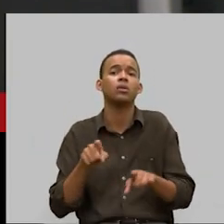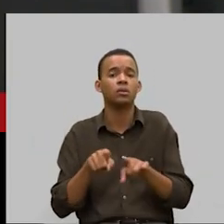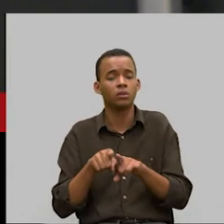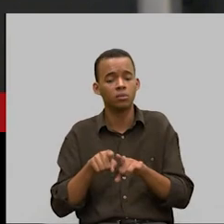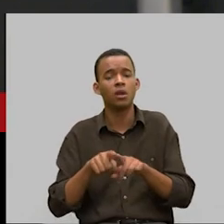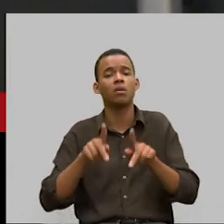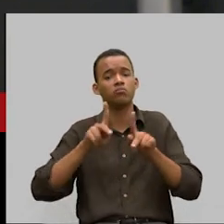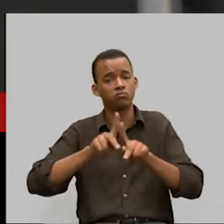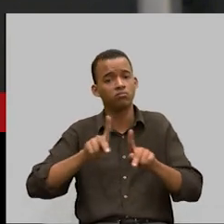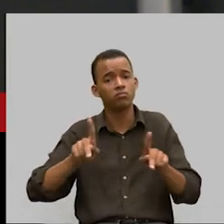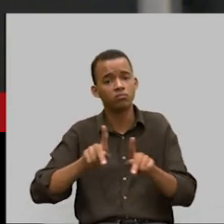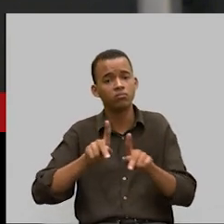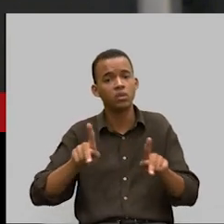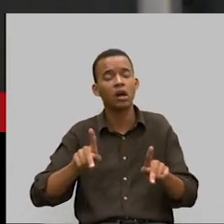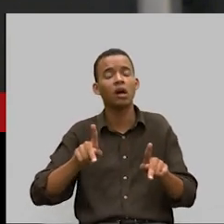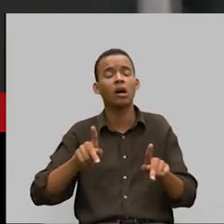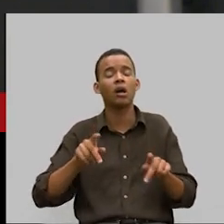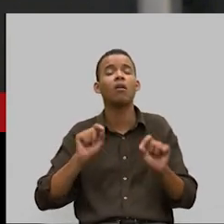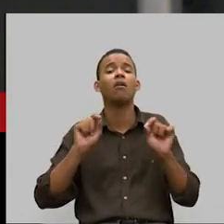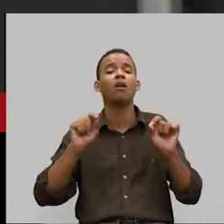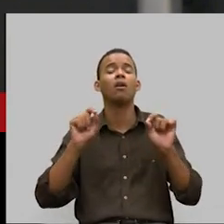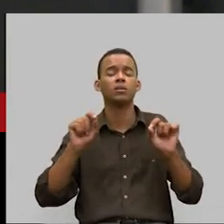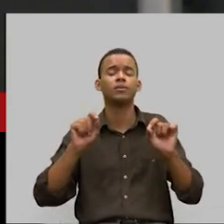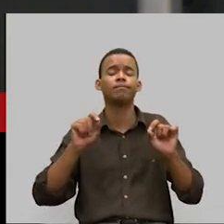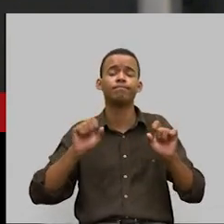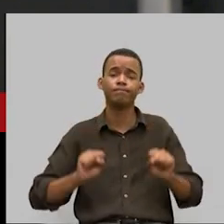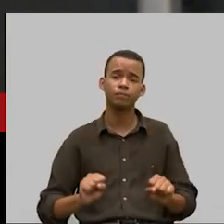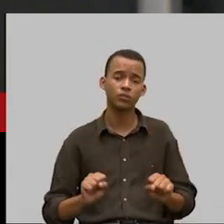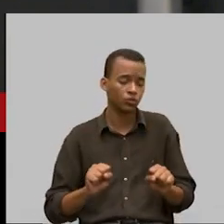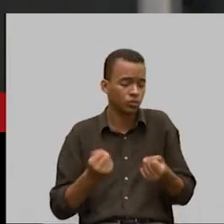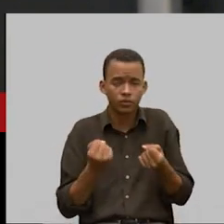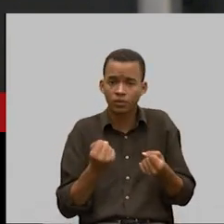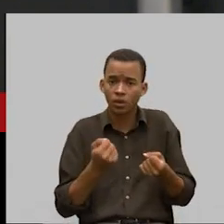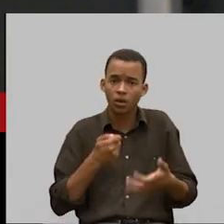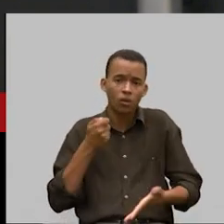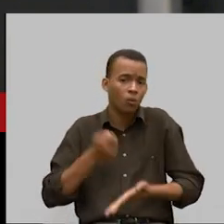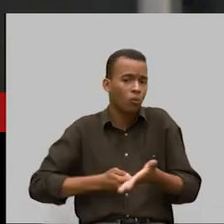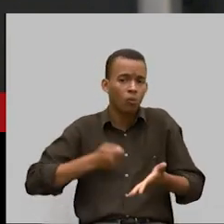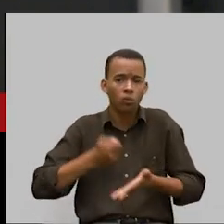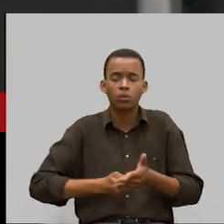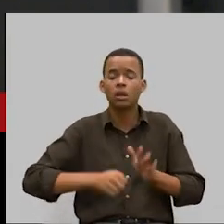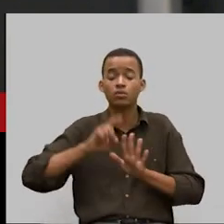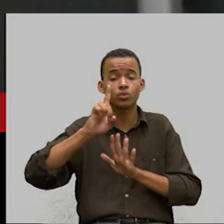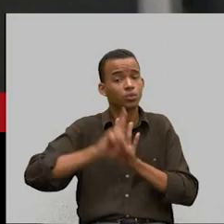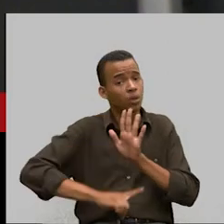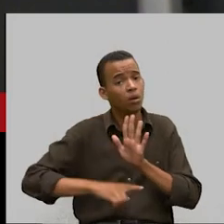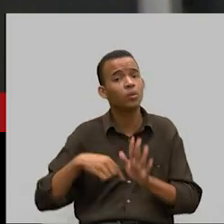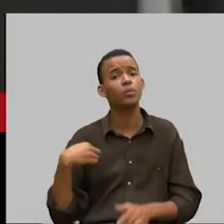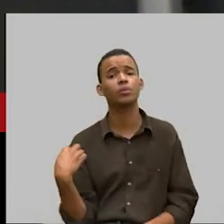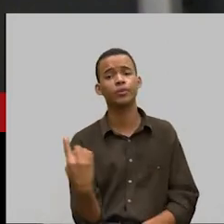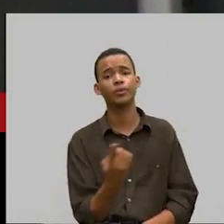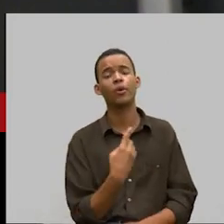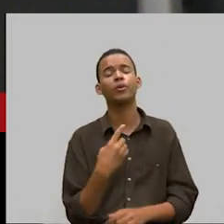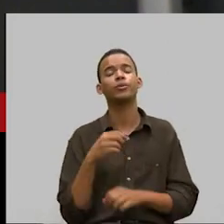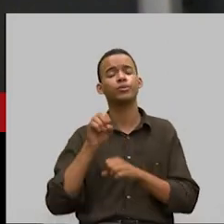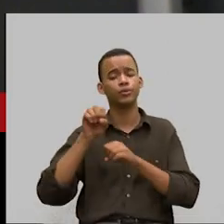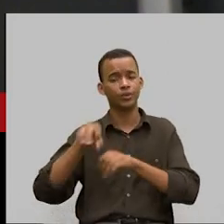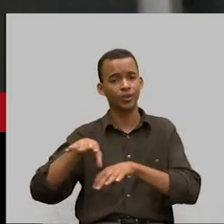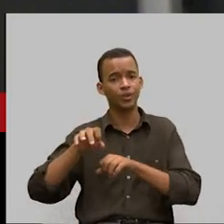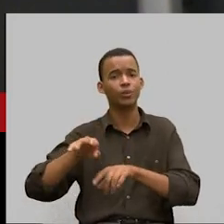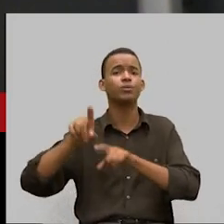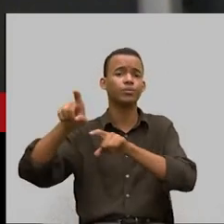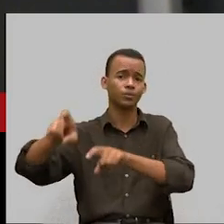aqui por um motivo simples defendermos e lutarmos por um direito nosso à educação do campo e